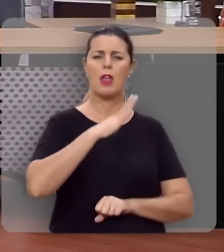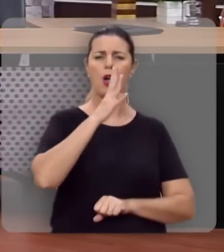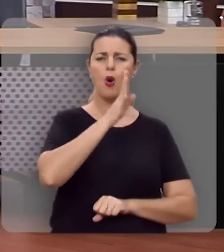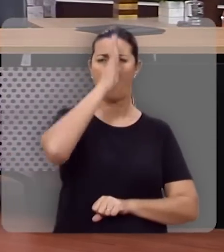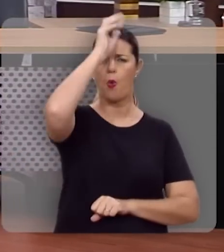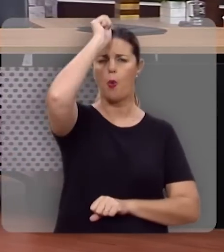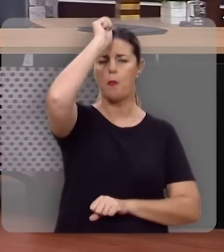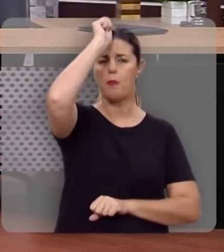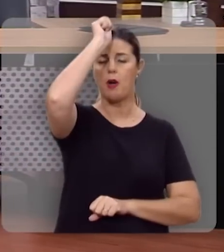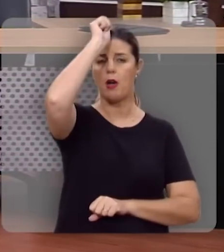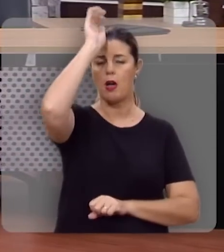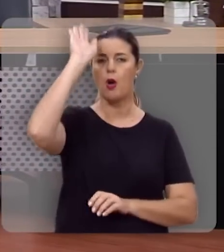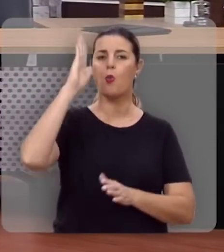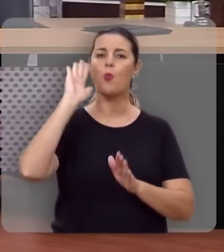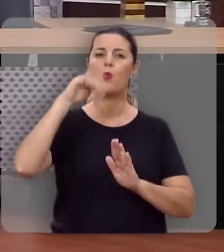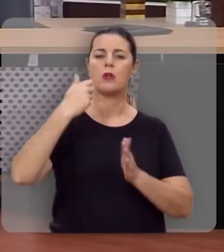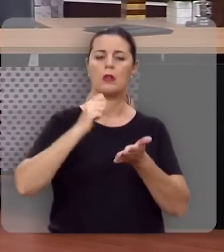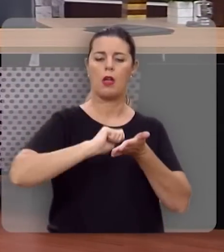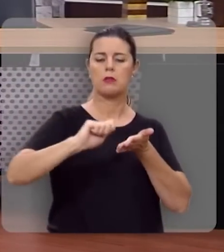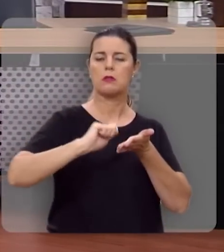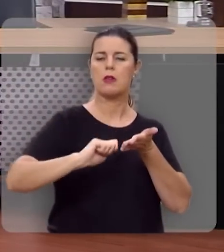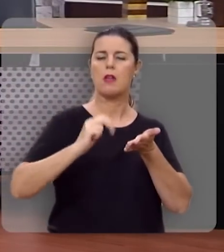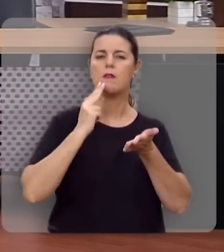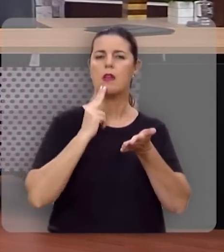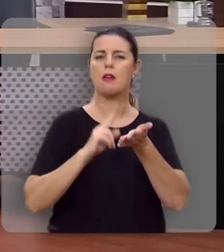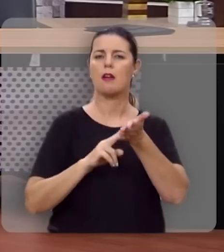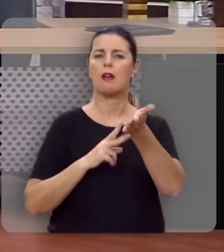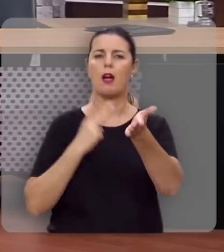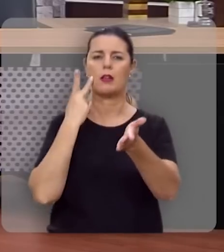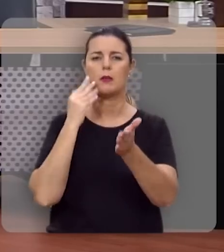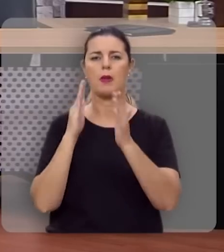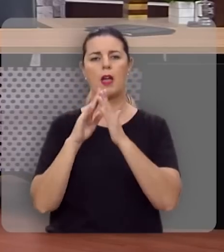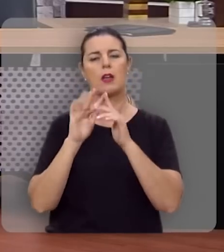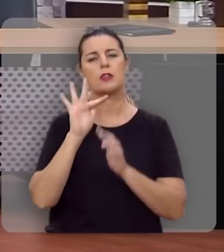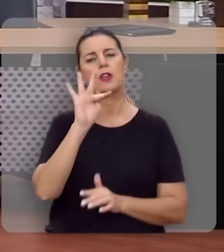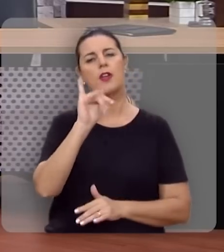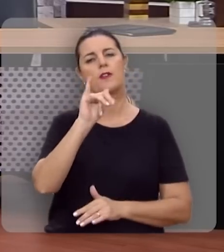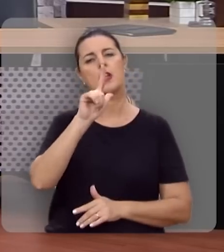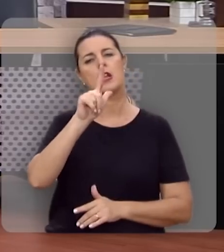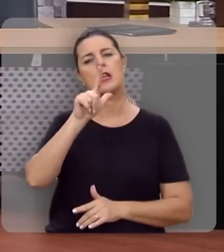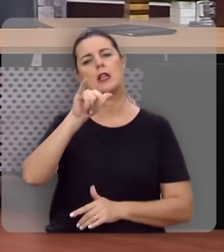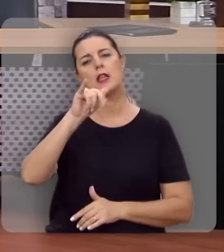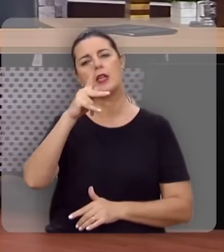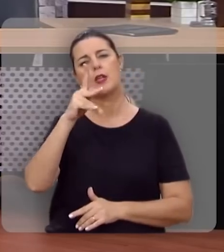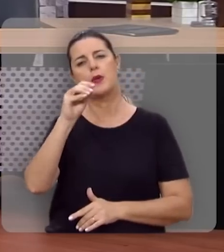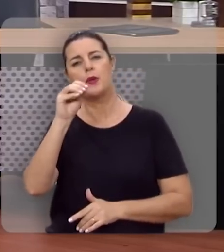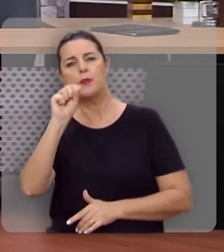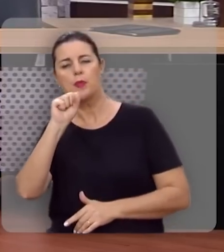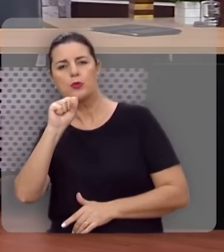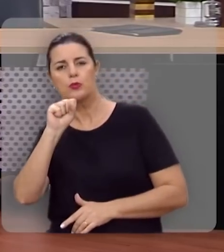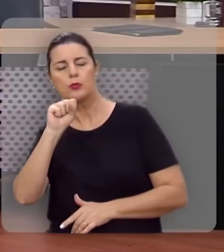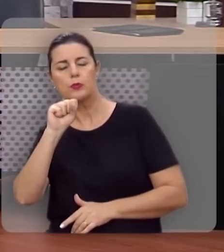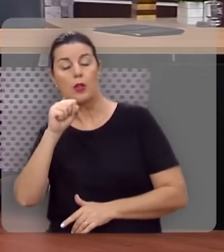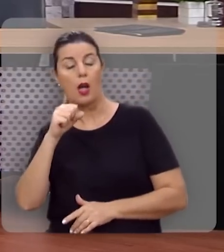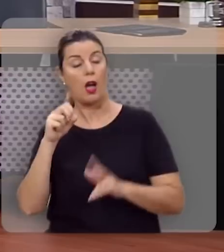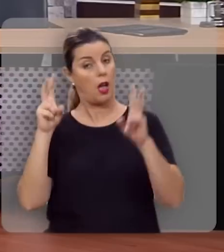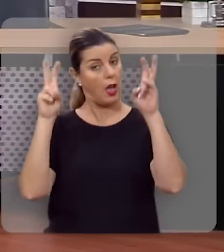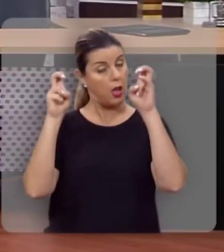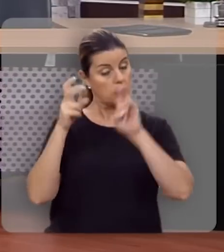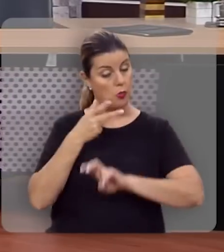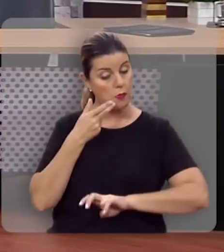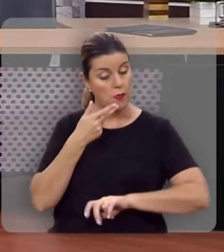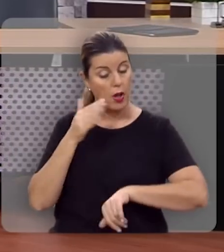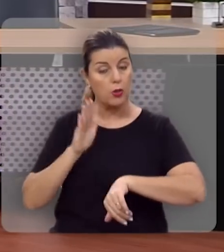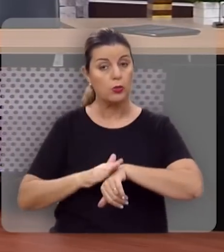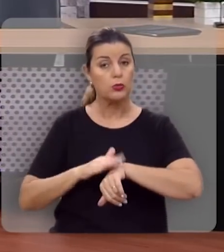Roma quando escreveu a sua carta à igreja de Filipos. E dentre os muitos assuntos que ele